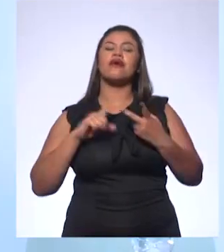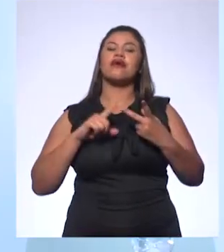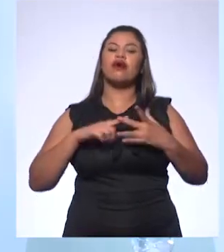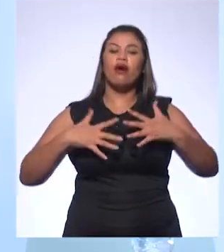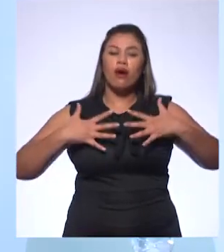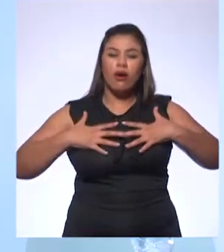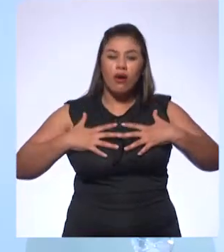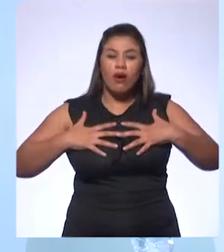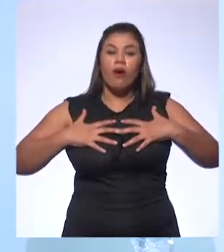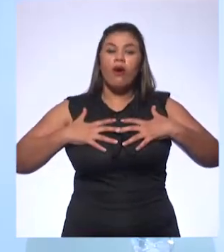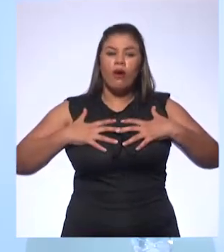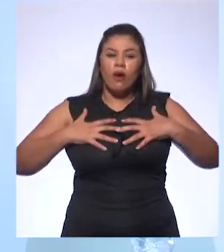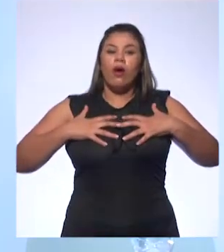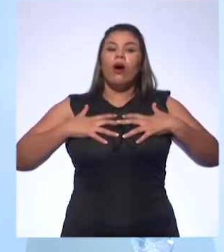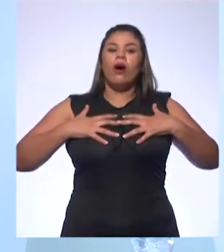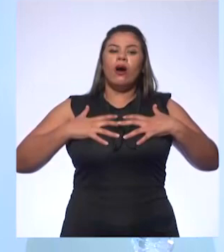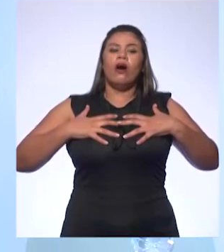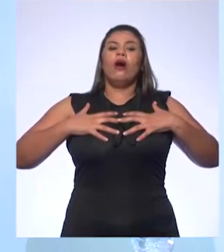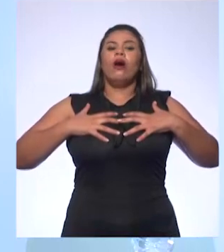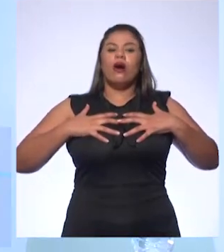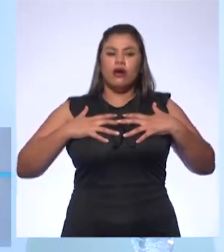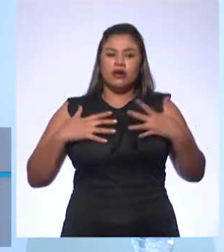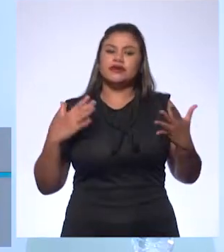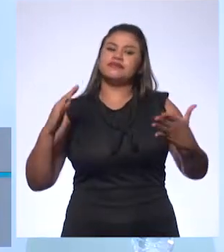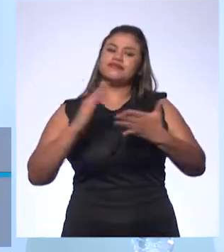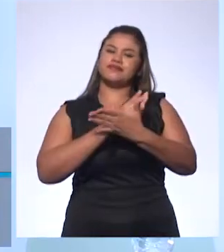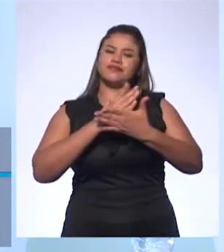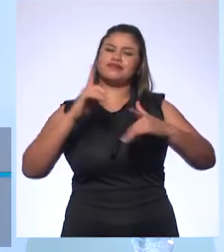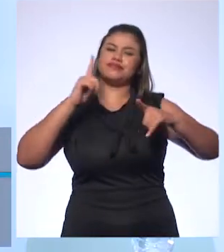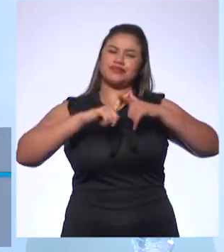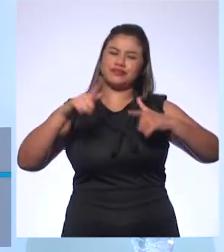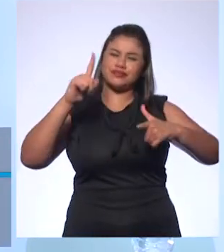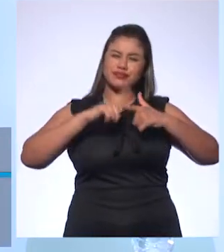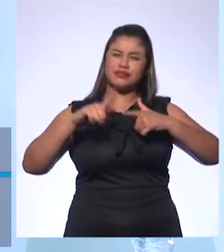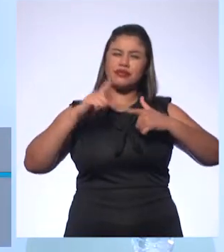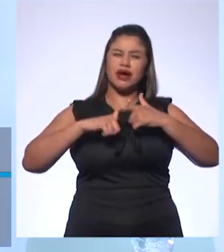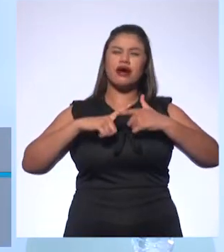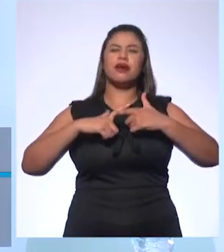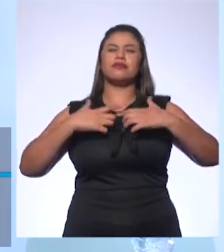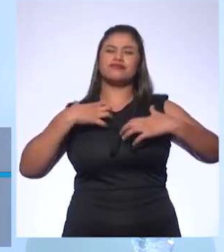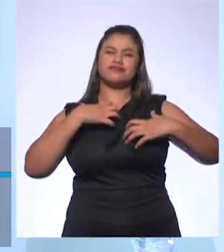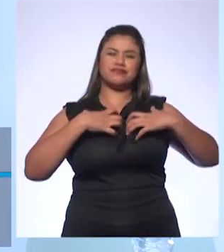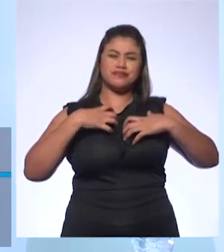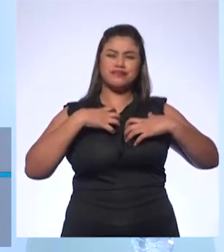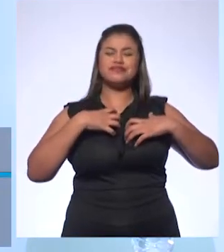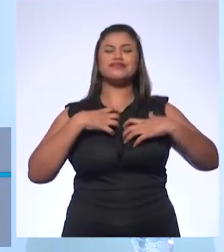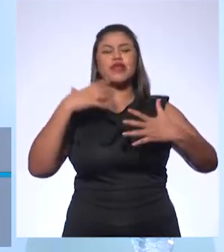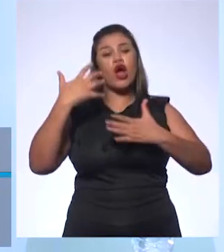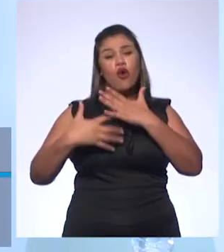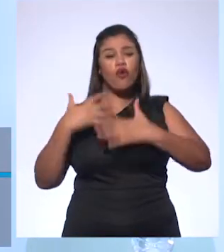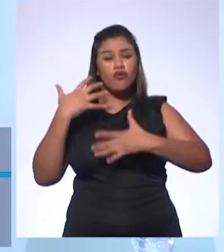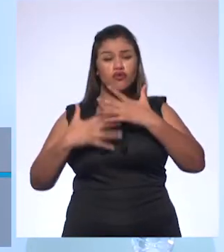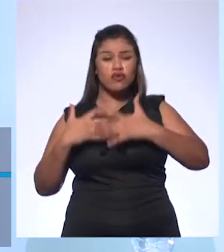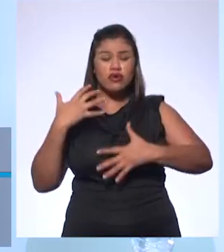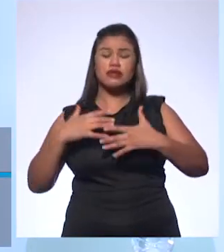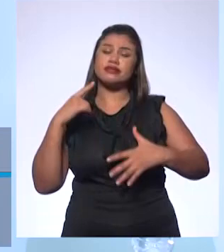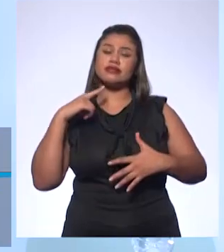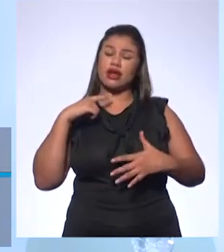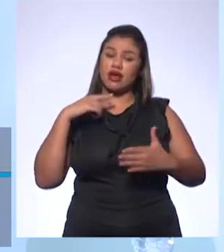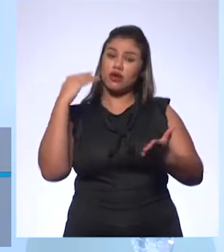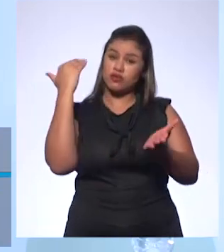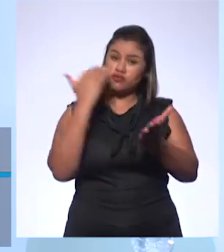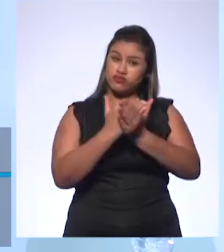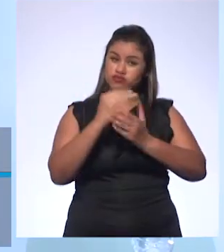falta de ar. Algumas pessoas já têm problemas respiratórios, né? E confundem, então é uma questão bem complexa. Logo quando começou